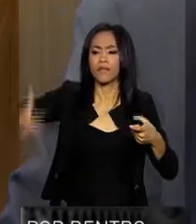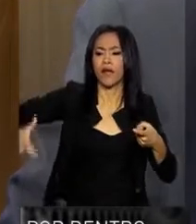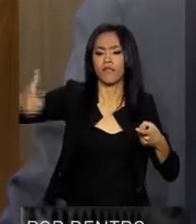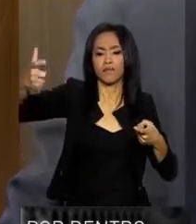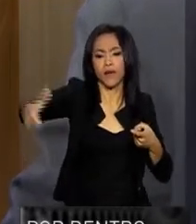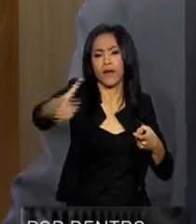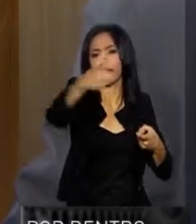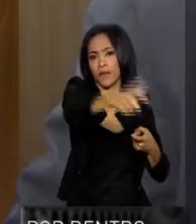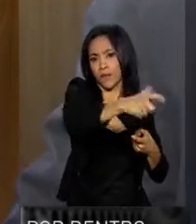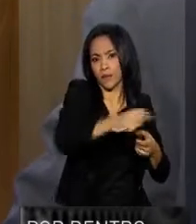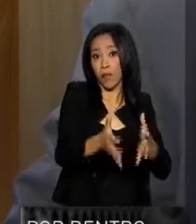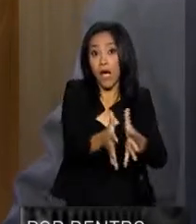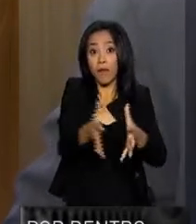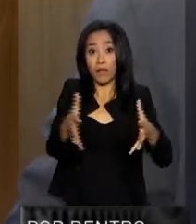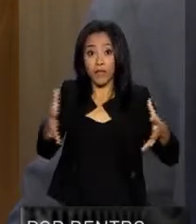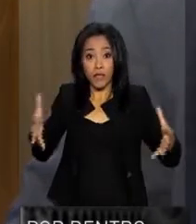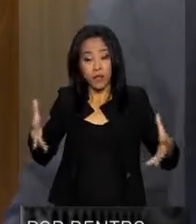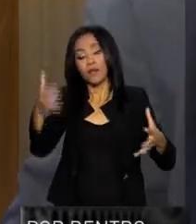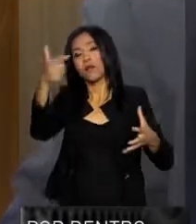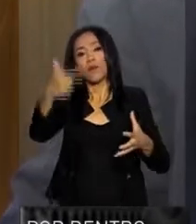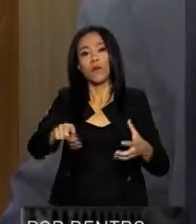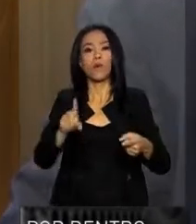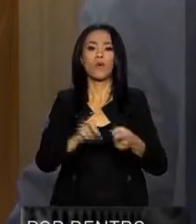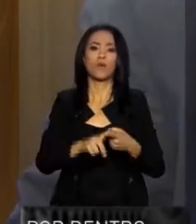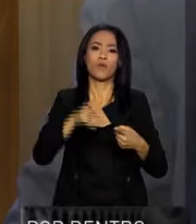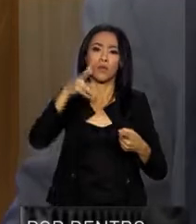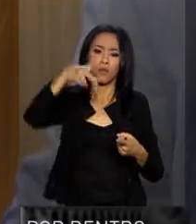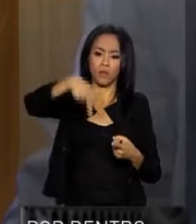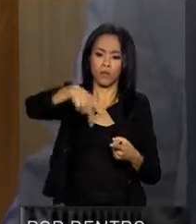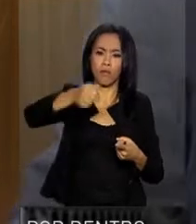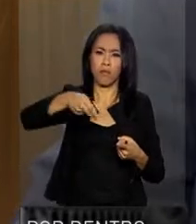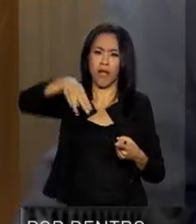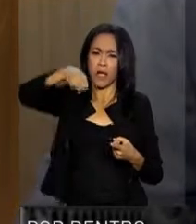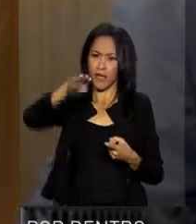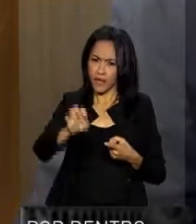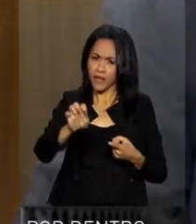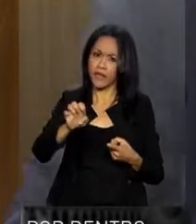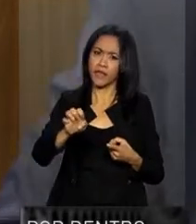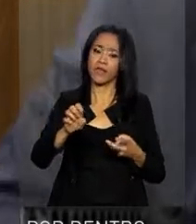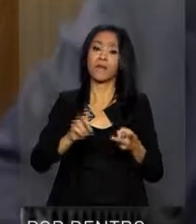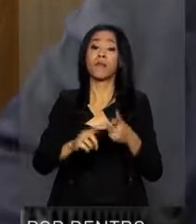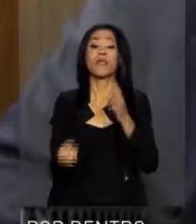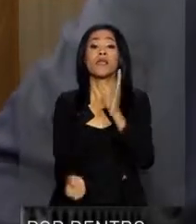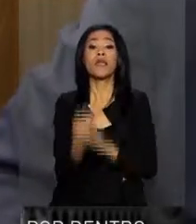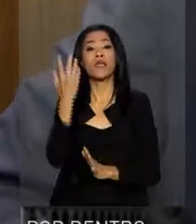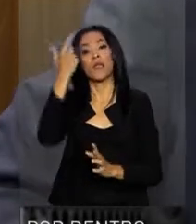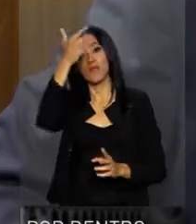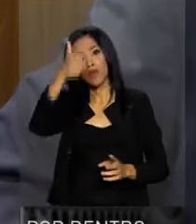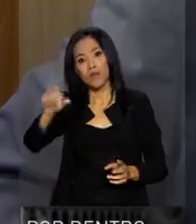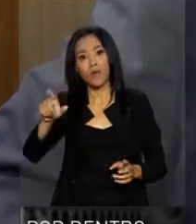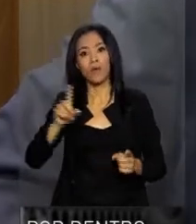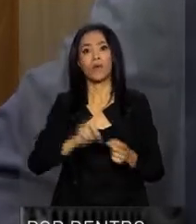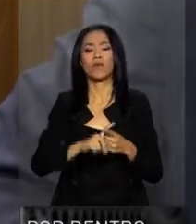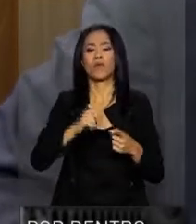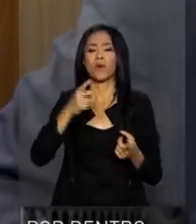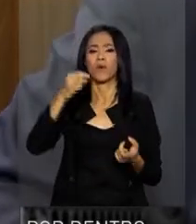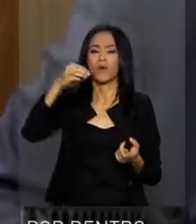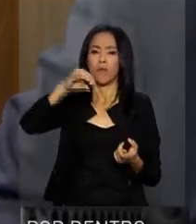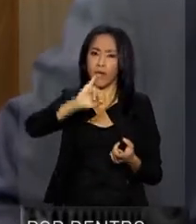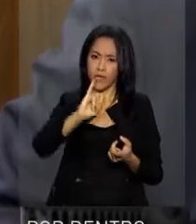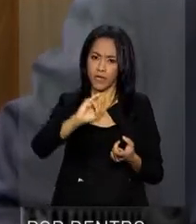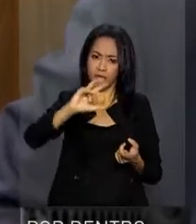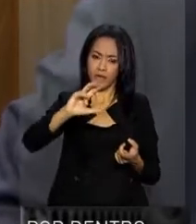unidade marinha o parque nacional dos campos ferruginosos a criamos a amônia das ilhas trindade martin